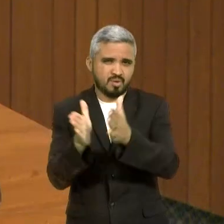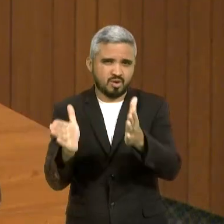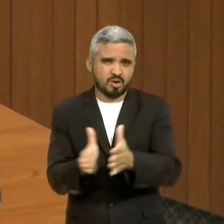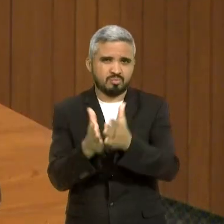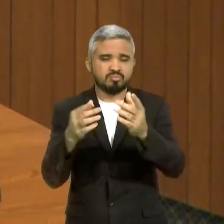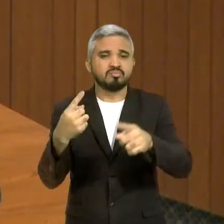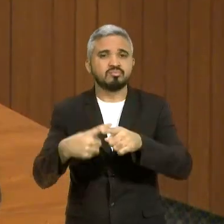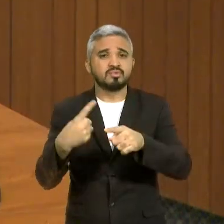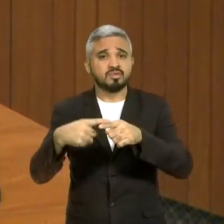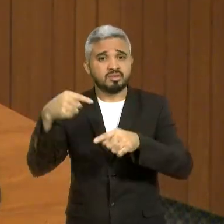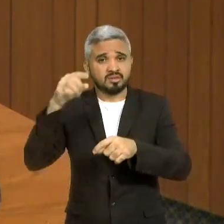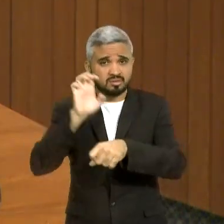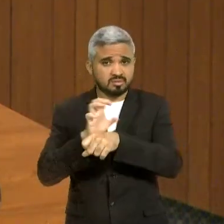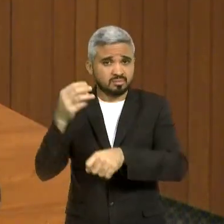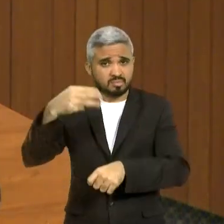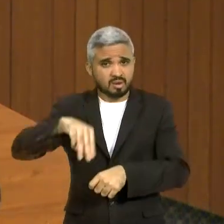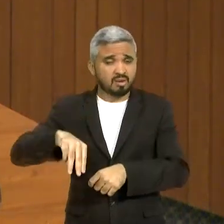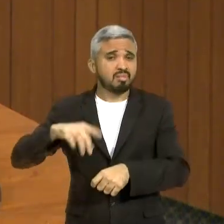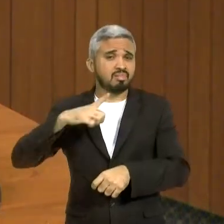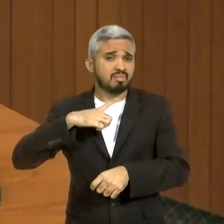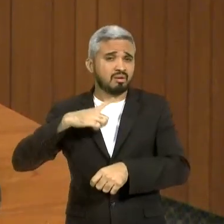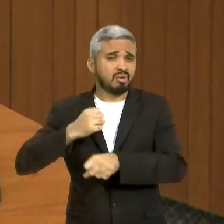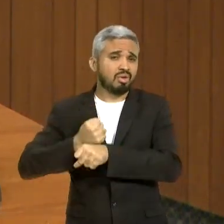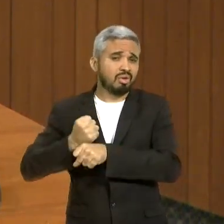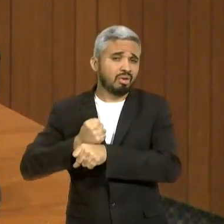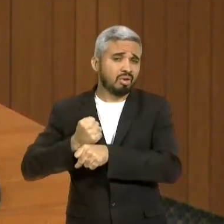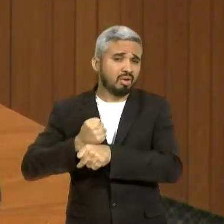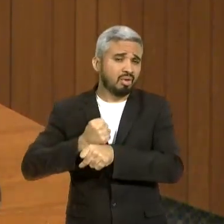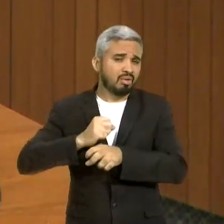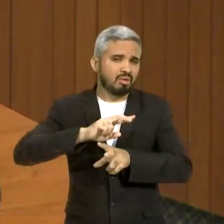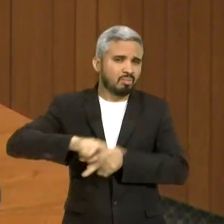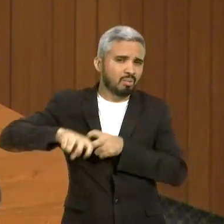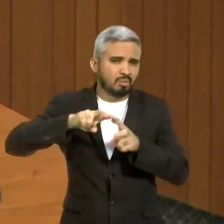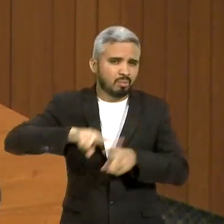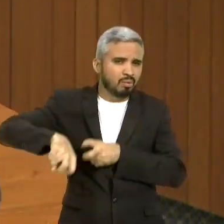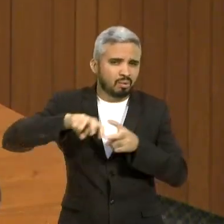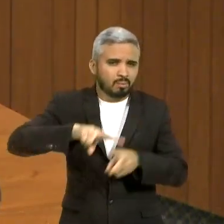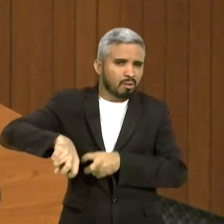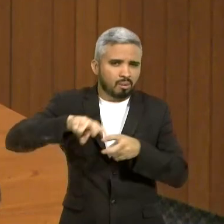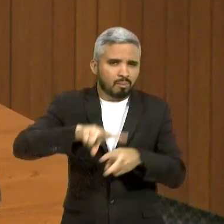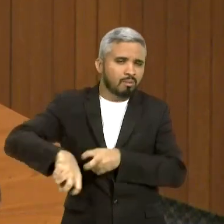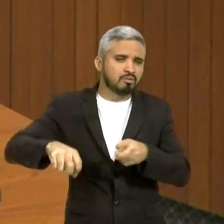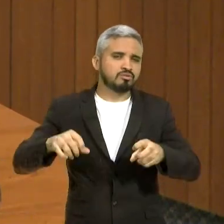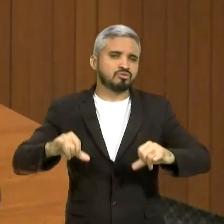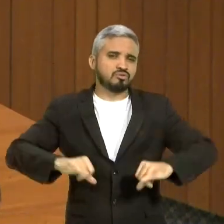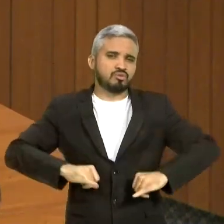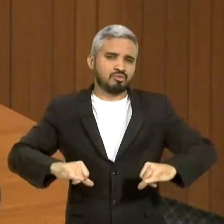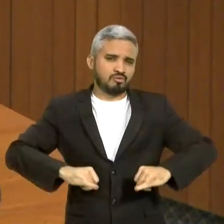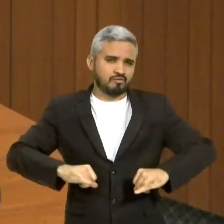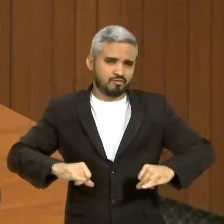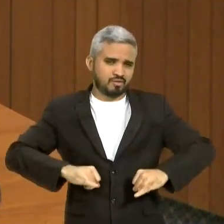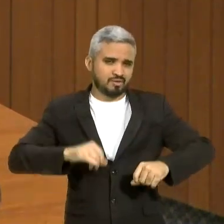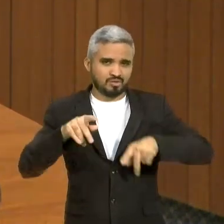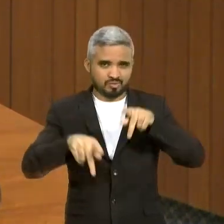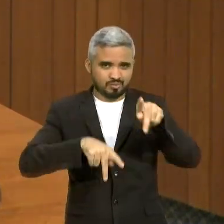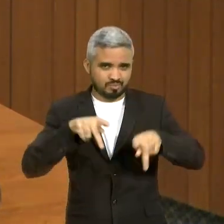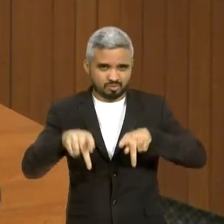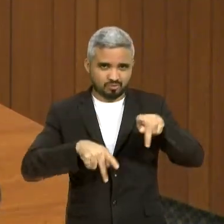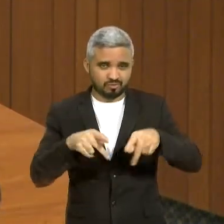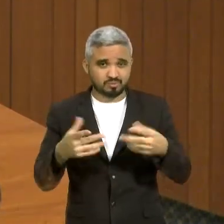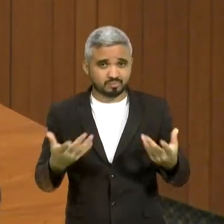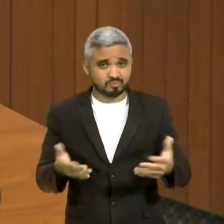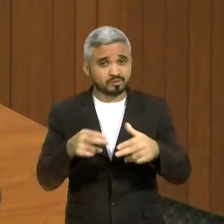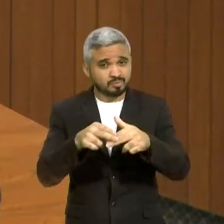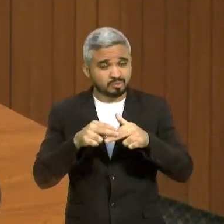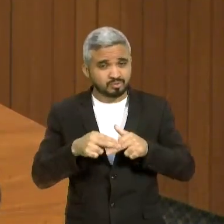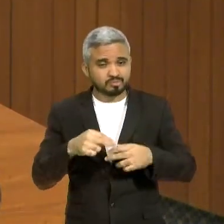camada social mais baixa, dos níveis menos abastados da nossa sociedade. E exatamente em razão disso que a gente comemora. Como eu disse, ainda